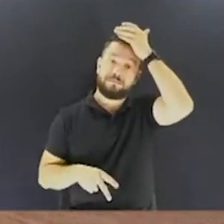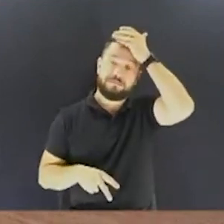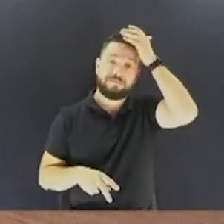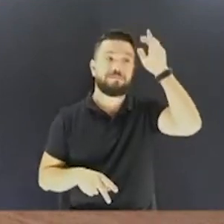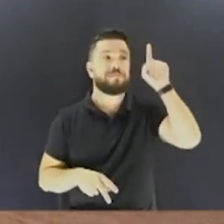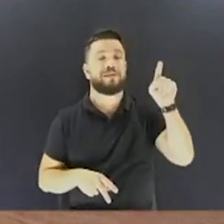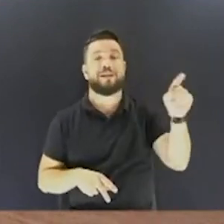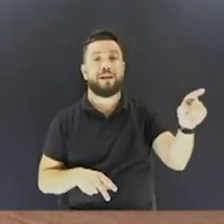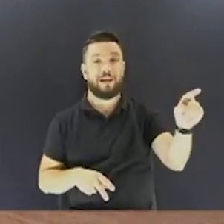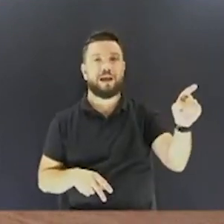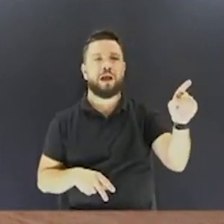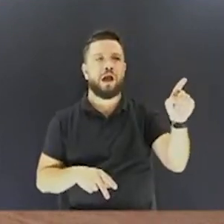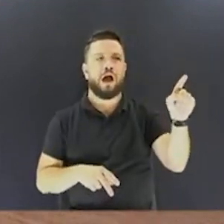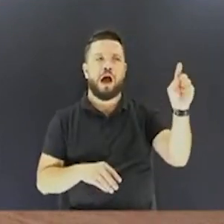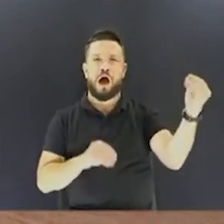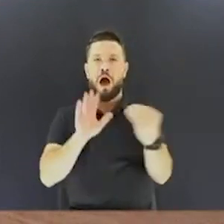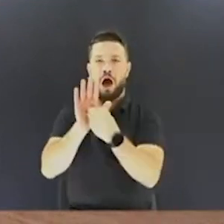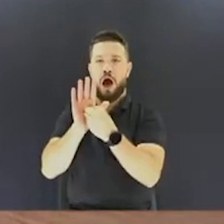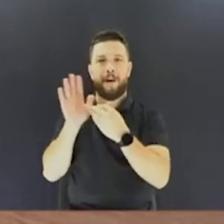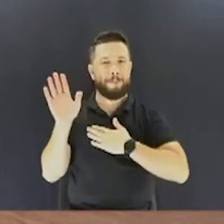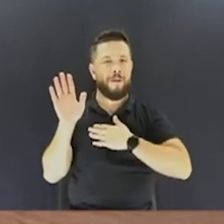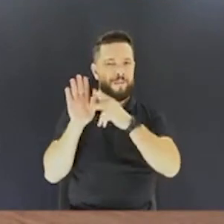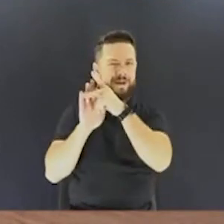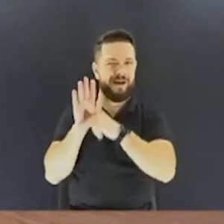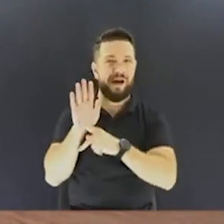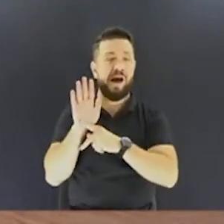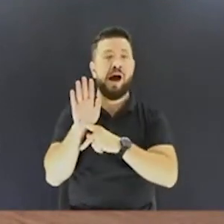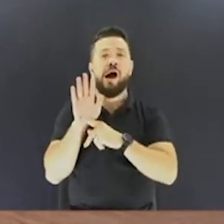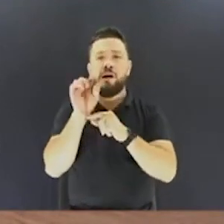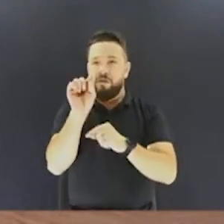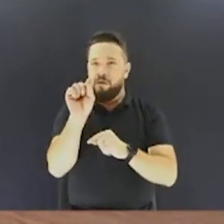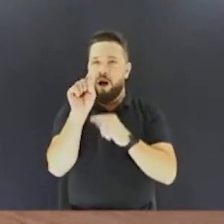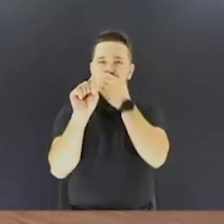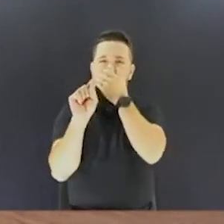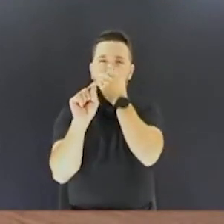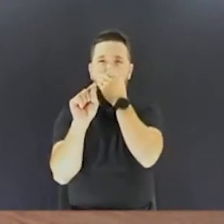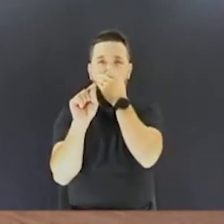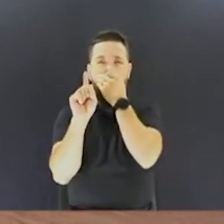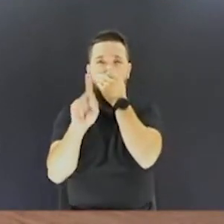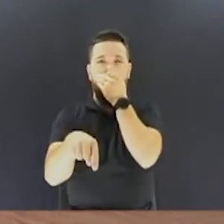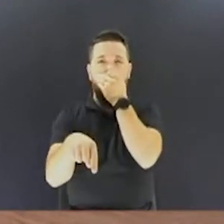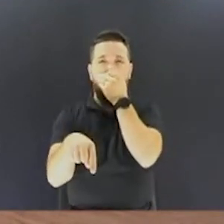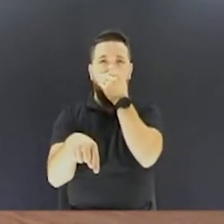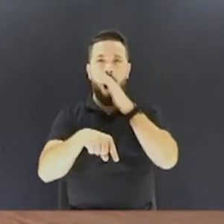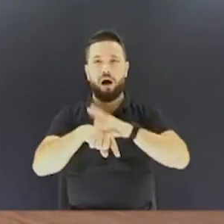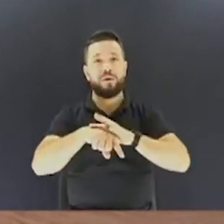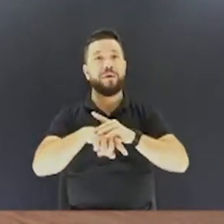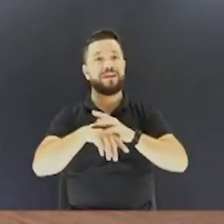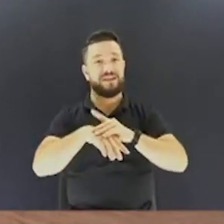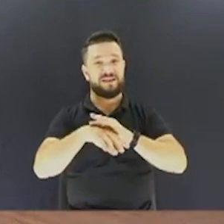na pauta esse projeto. A síndrome de Prader-Willi, ela é uma doença genética rara que